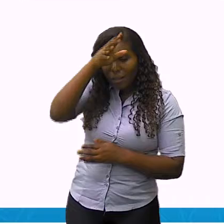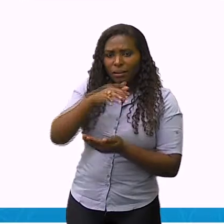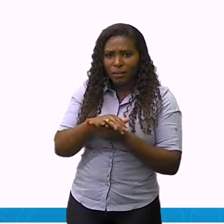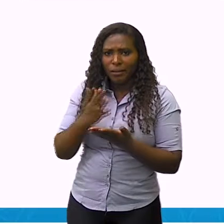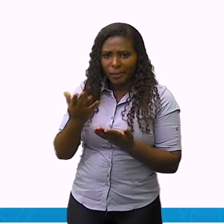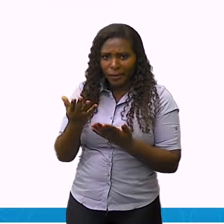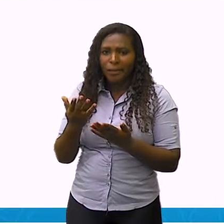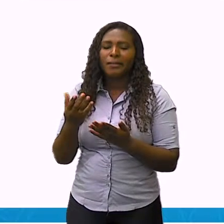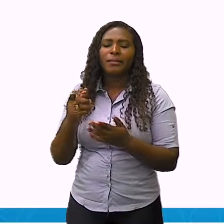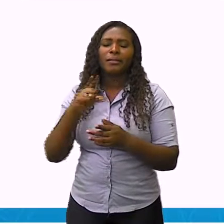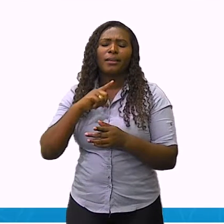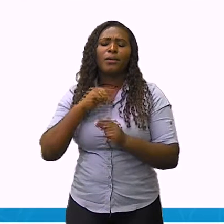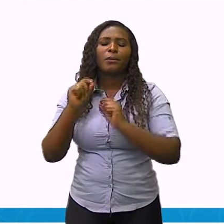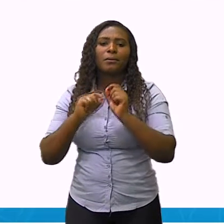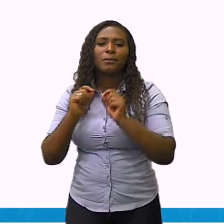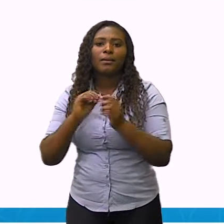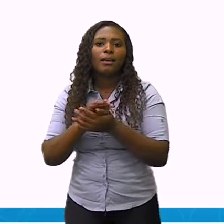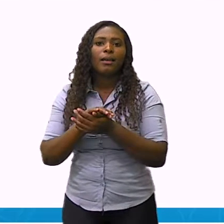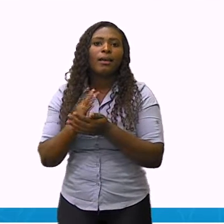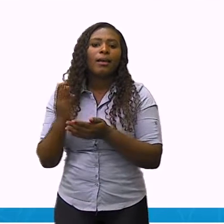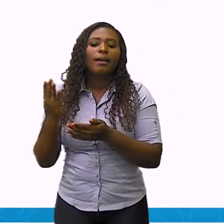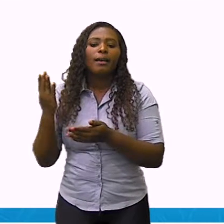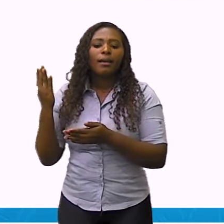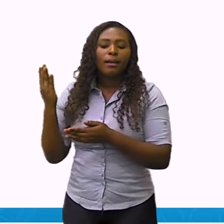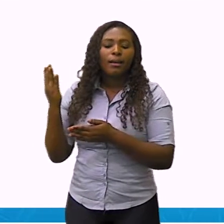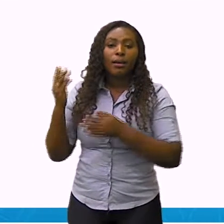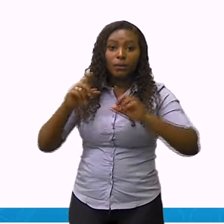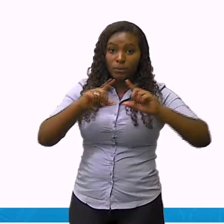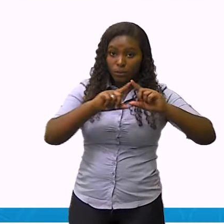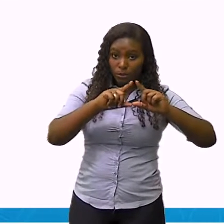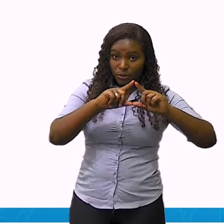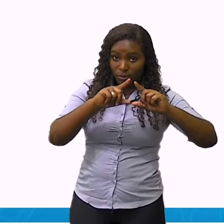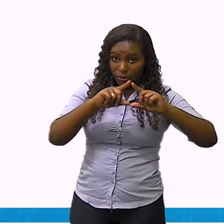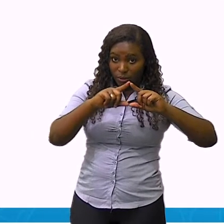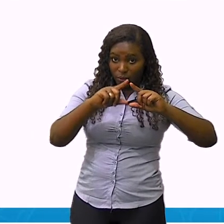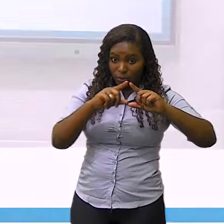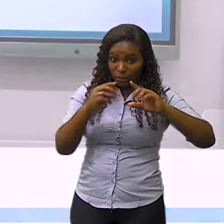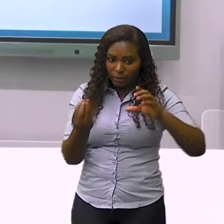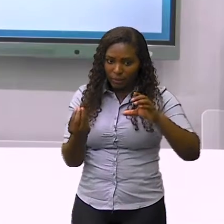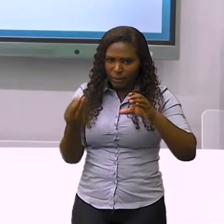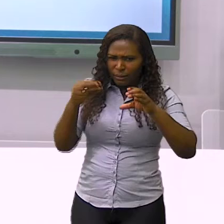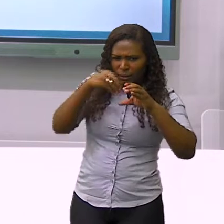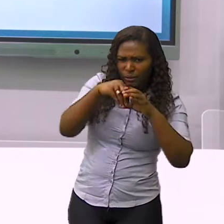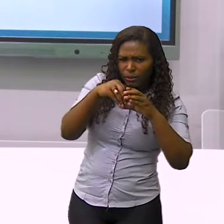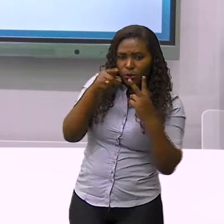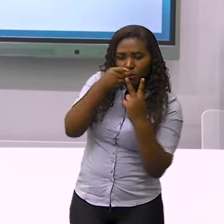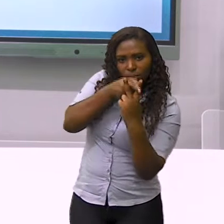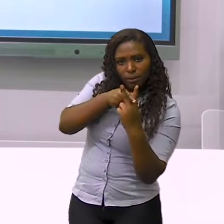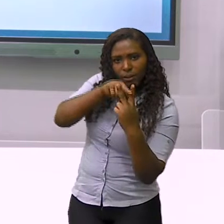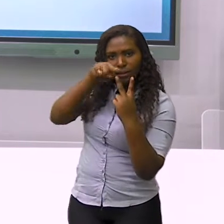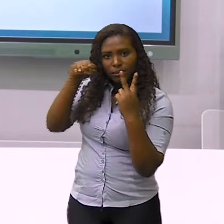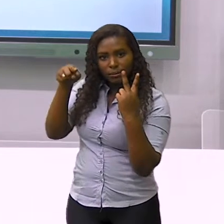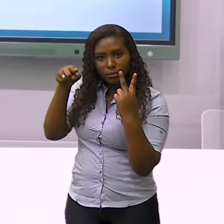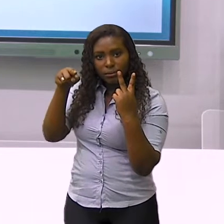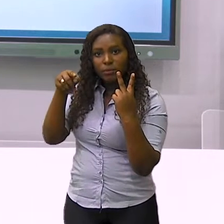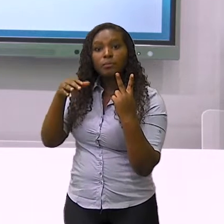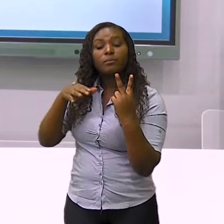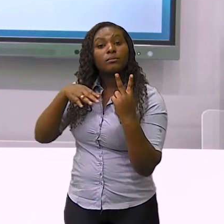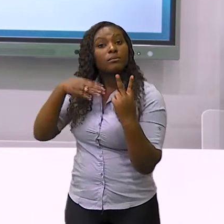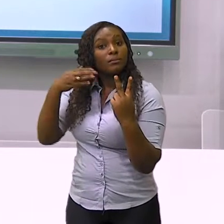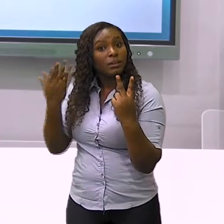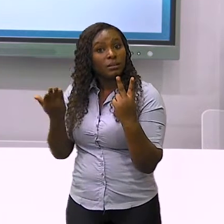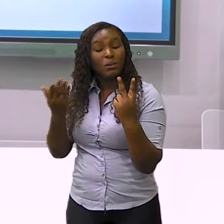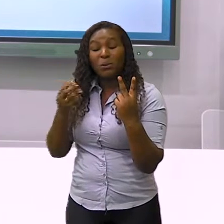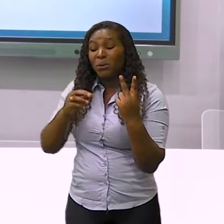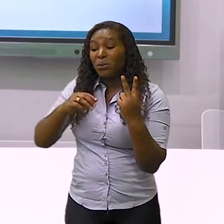diferente de x2. Muito bem. Se o delta for igual a zero, o